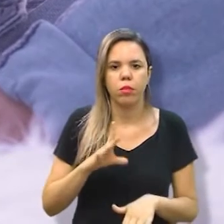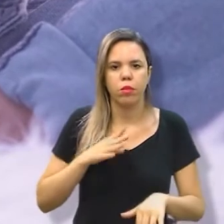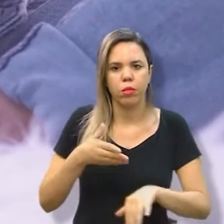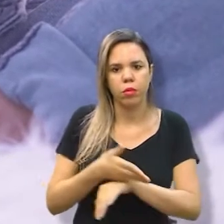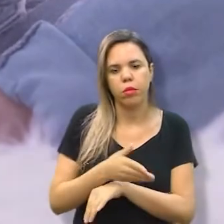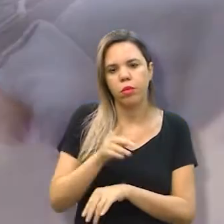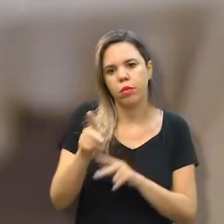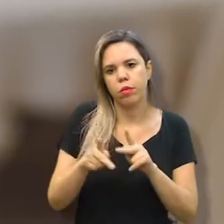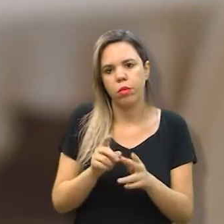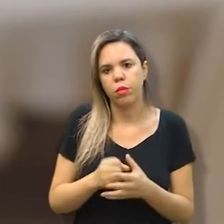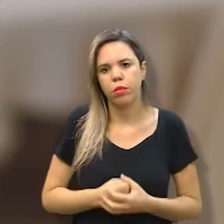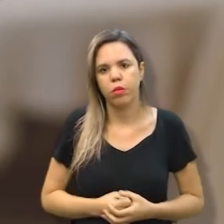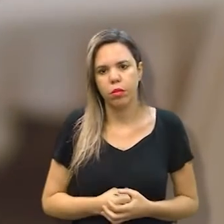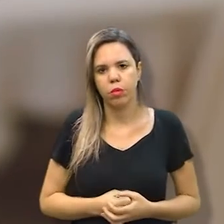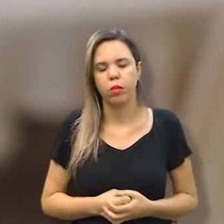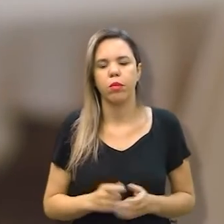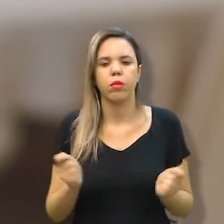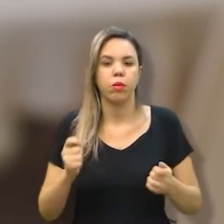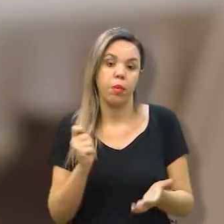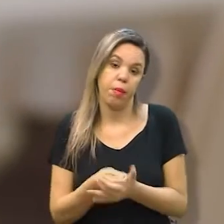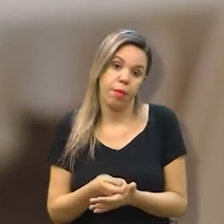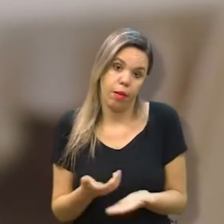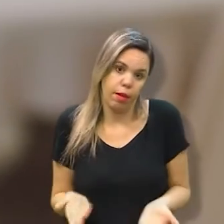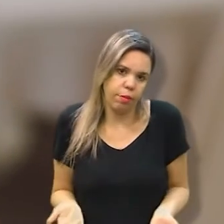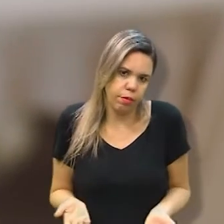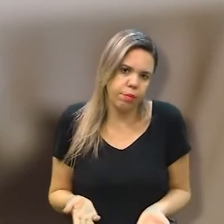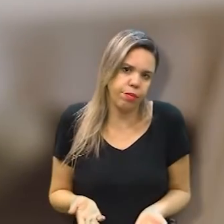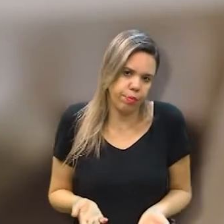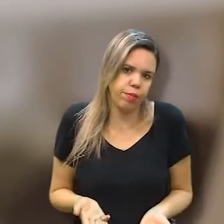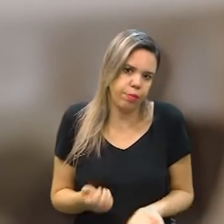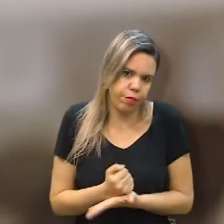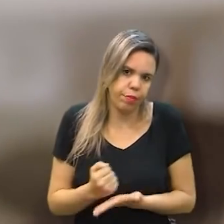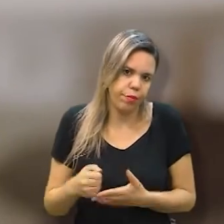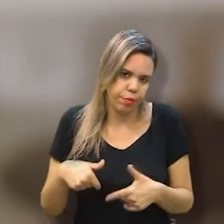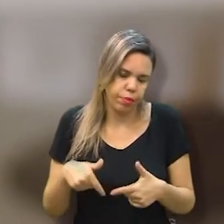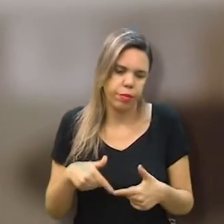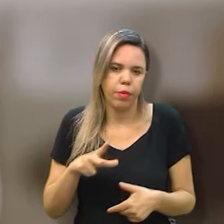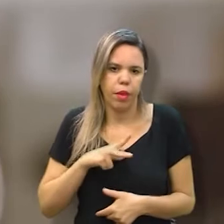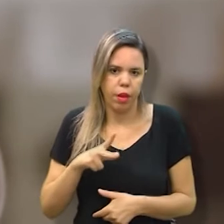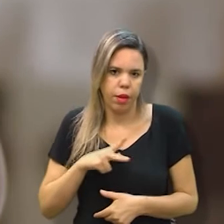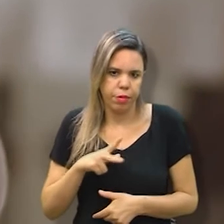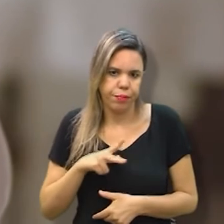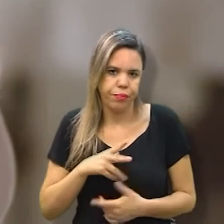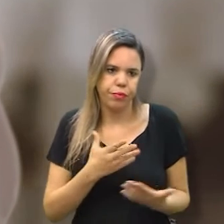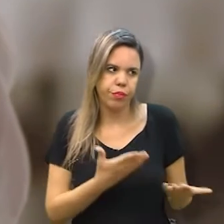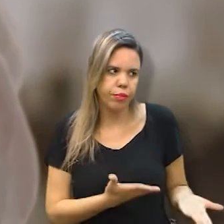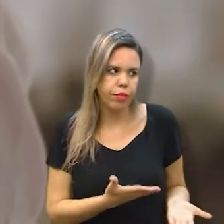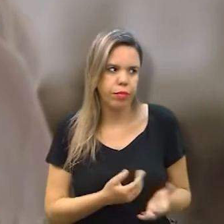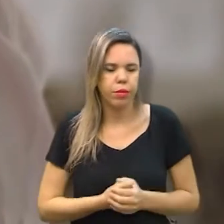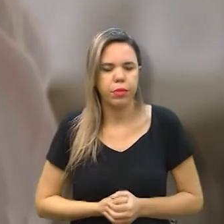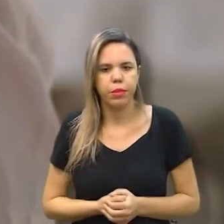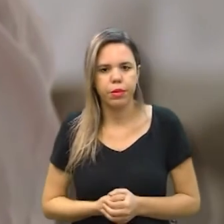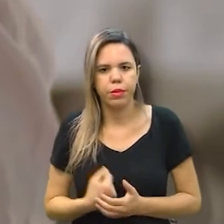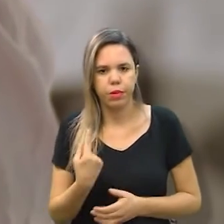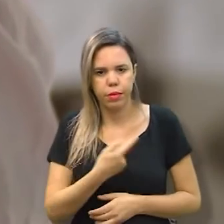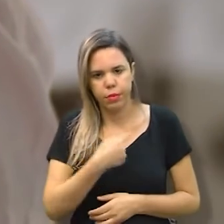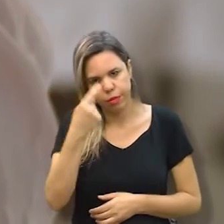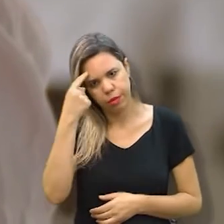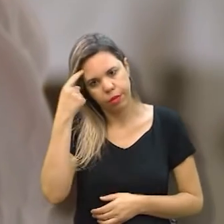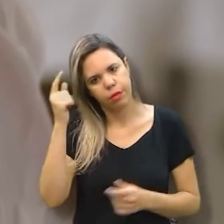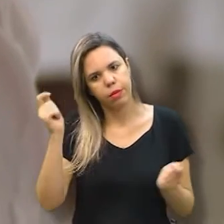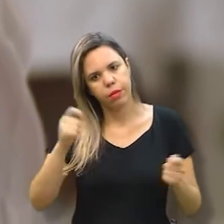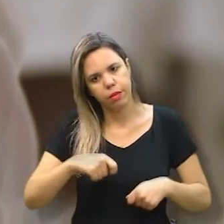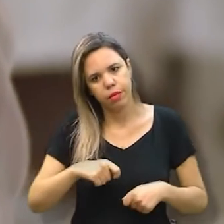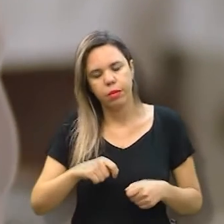muitas vezes só tem acesso ao parto humanizado quem pode pagar, contratar o serviço privado de doulagem, enfim. Então a